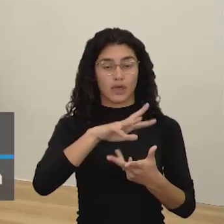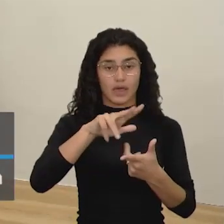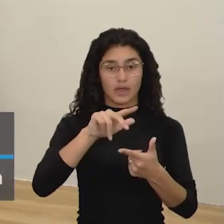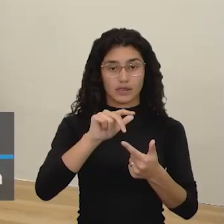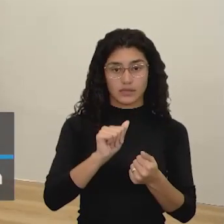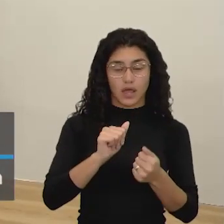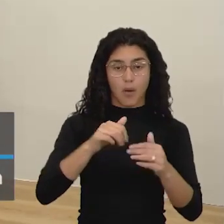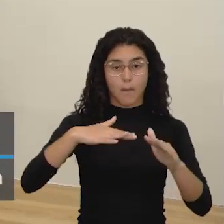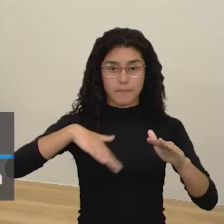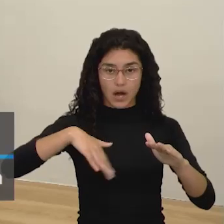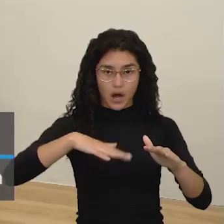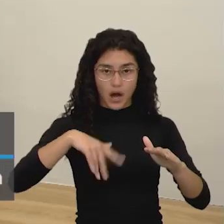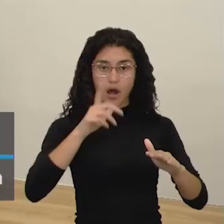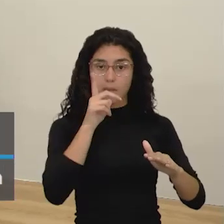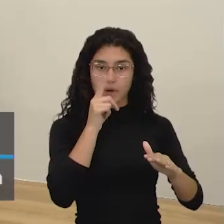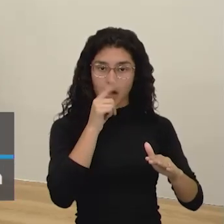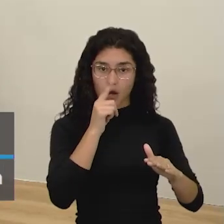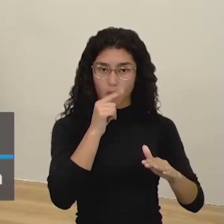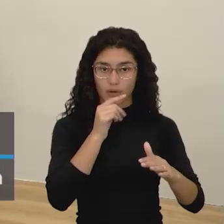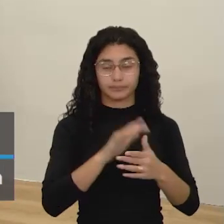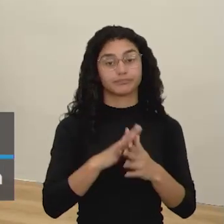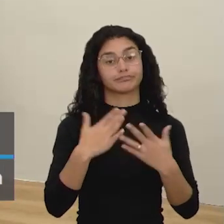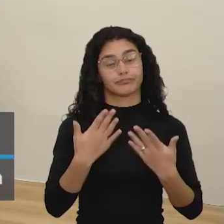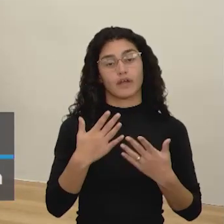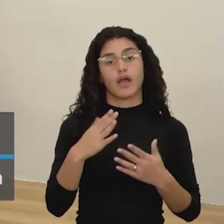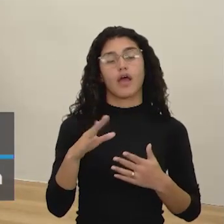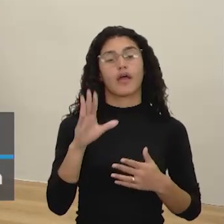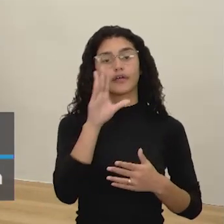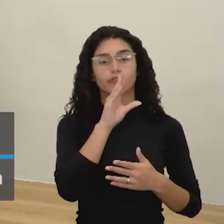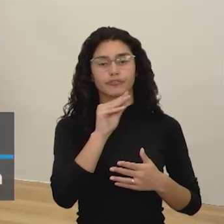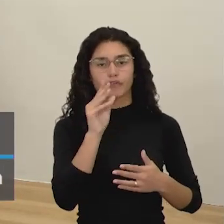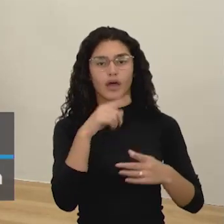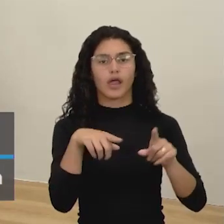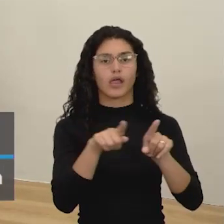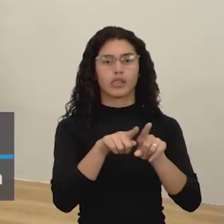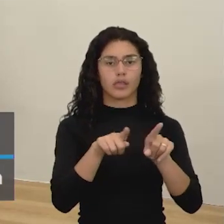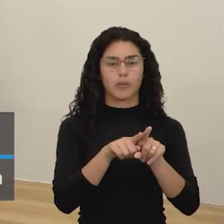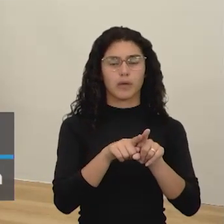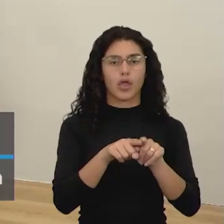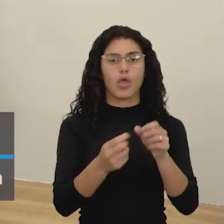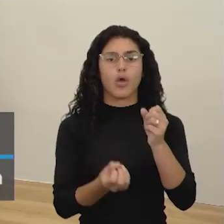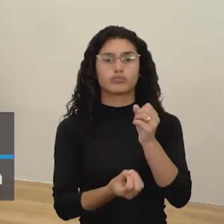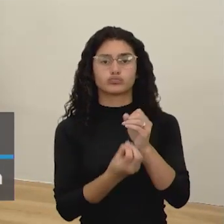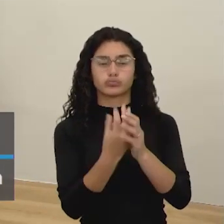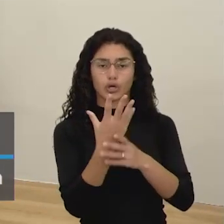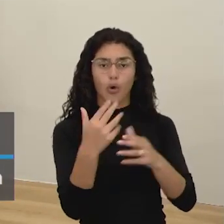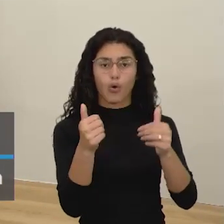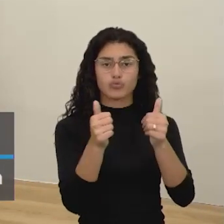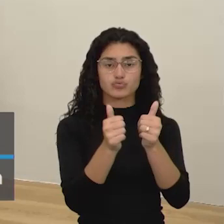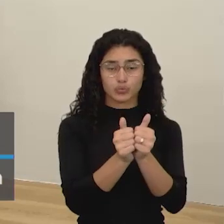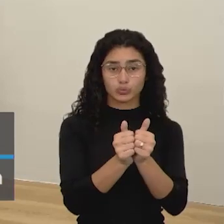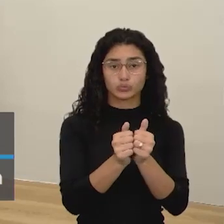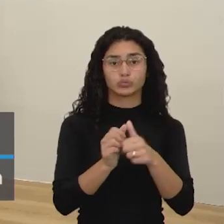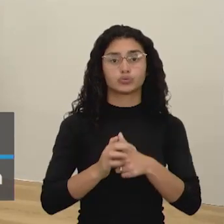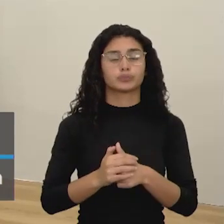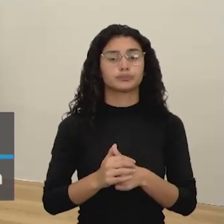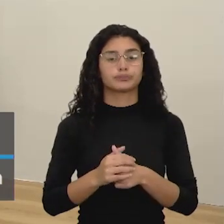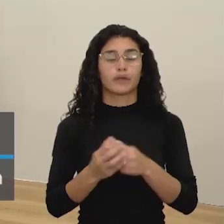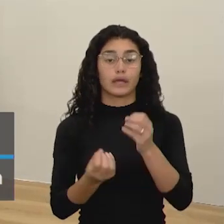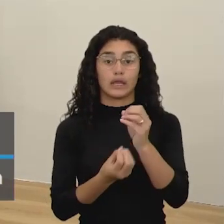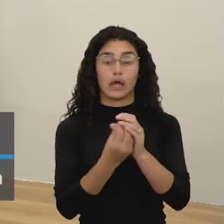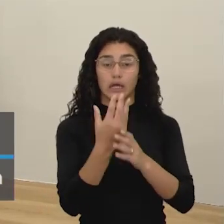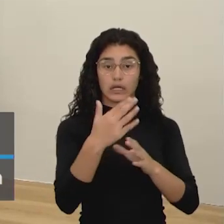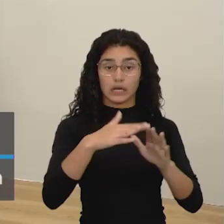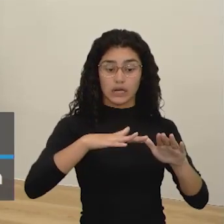questões aquáticas, né? Isso. Tanto é que ele fala que os agregados, então, se surgiriam, e os coacervados se surgiriam na